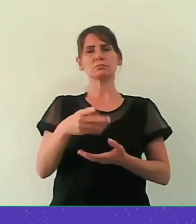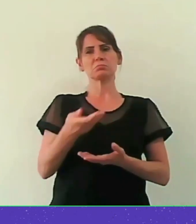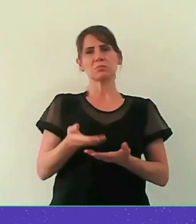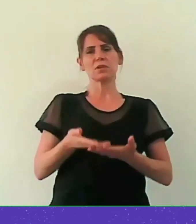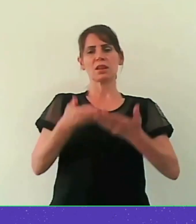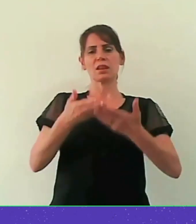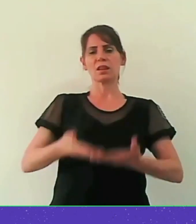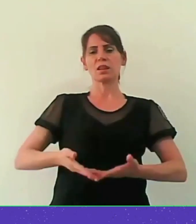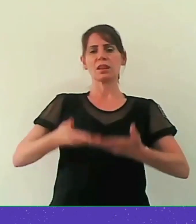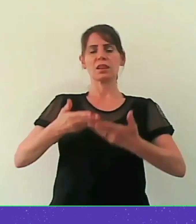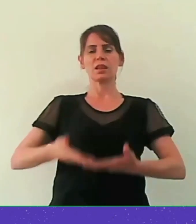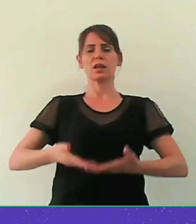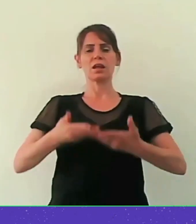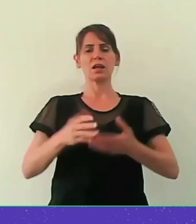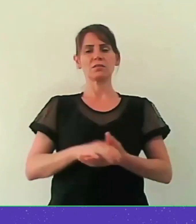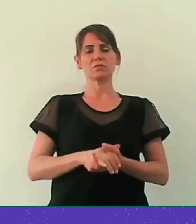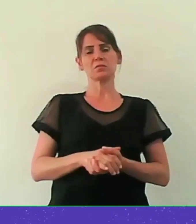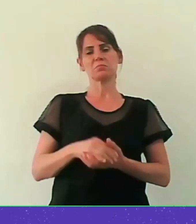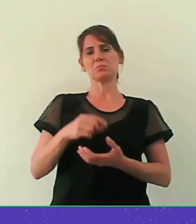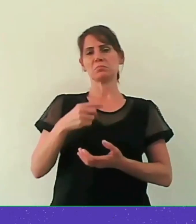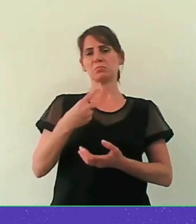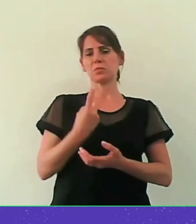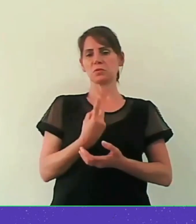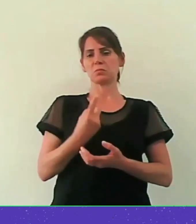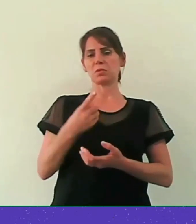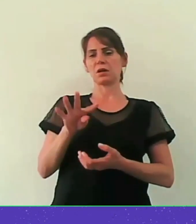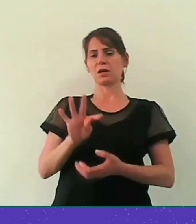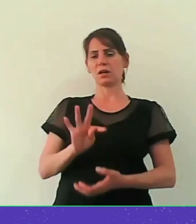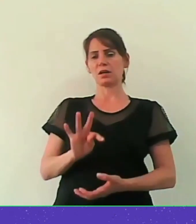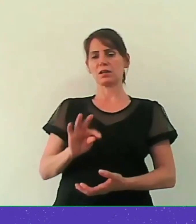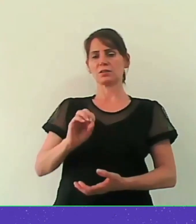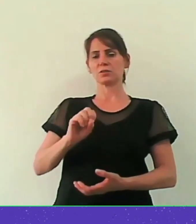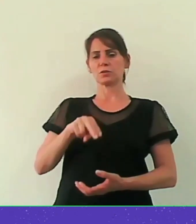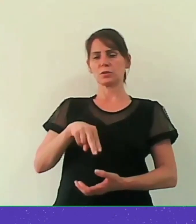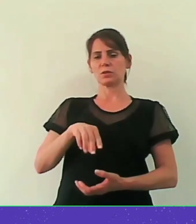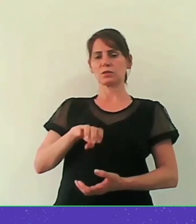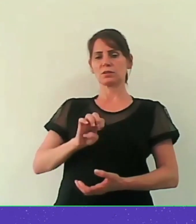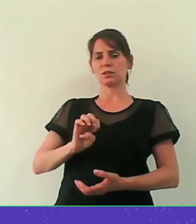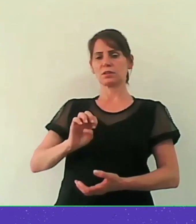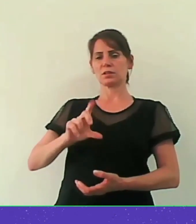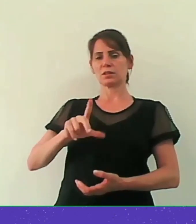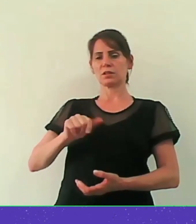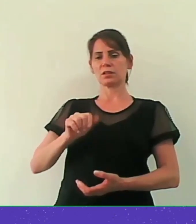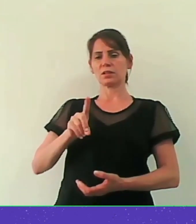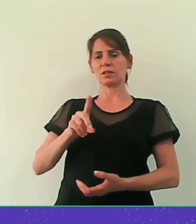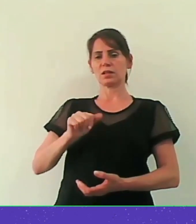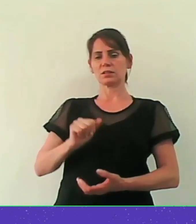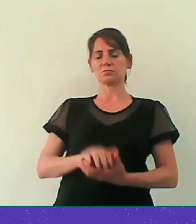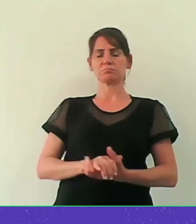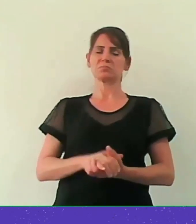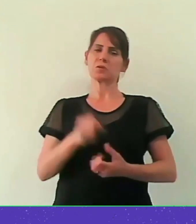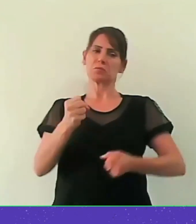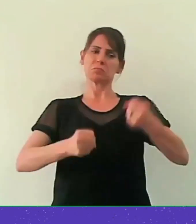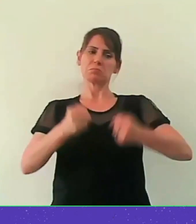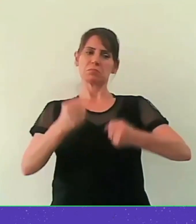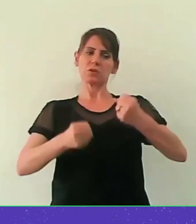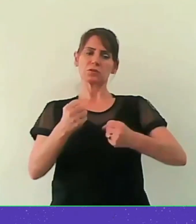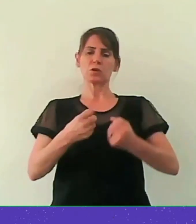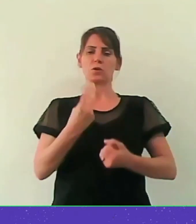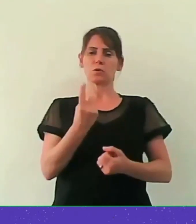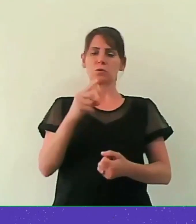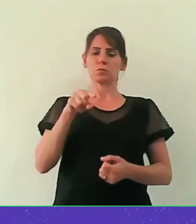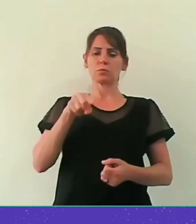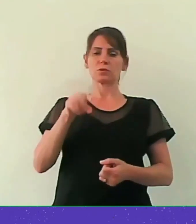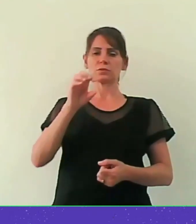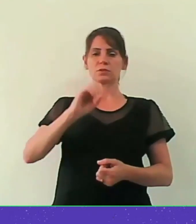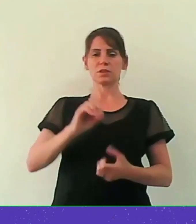de 1 tonelada, motor 1.0 chega, basta. Mas se o seu carro for pesado de